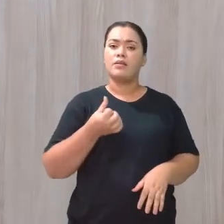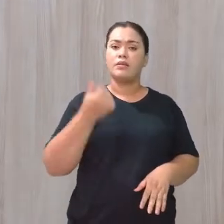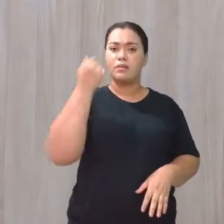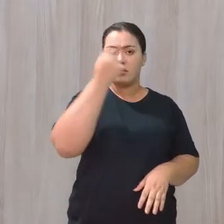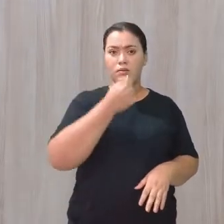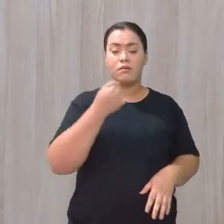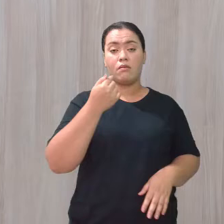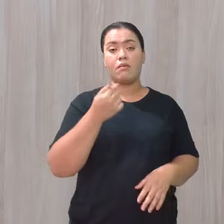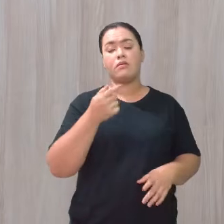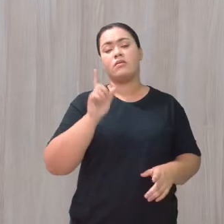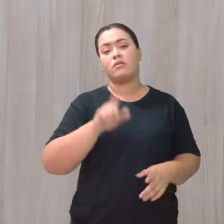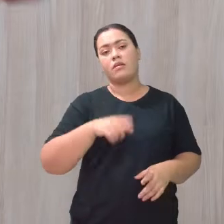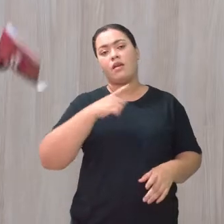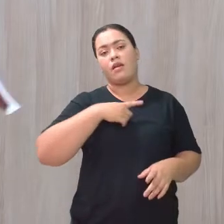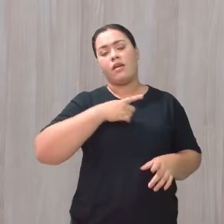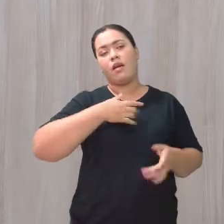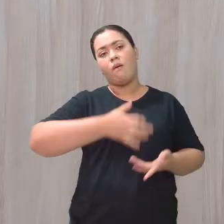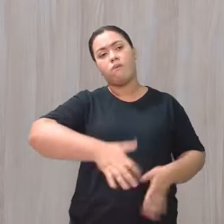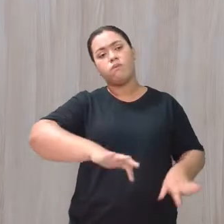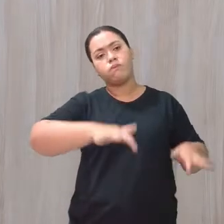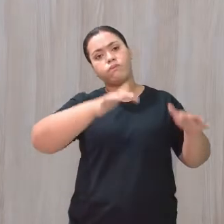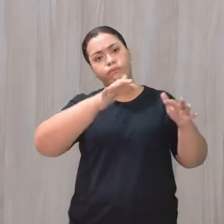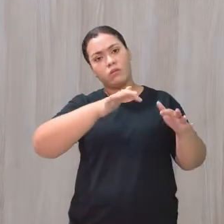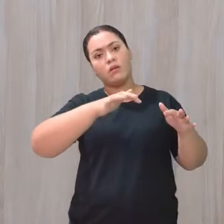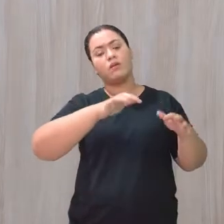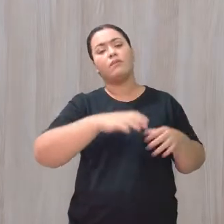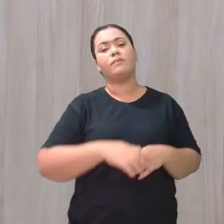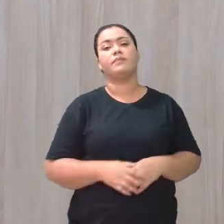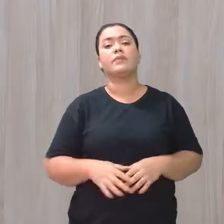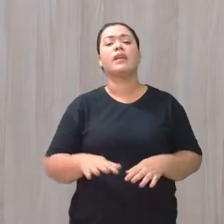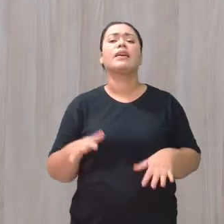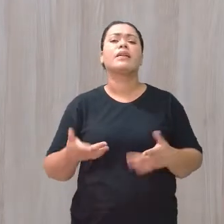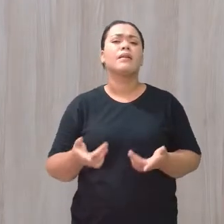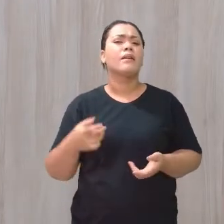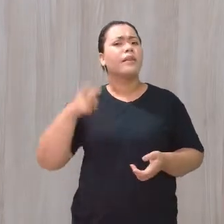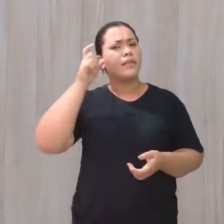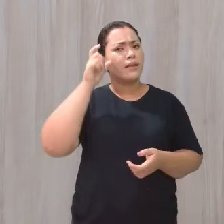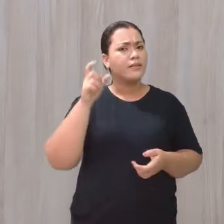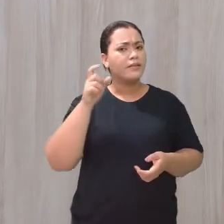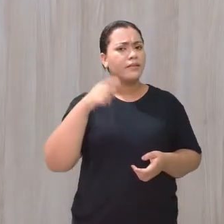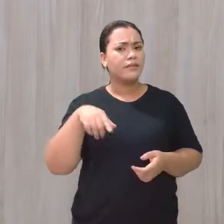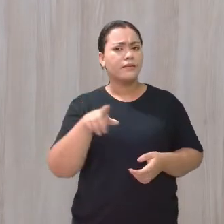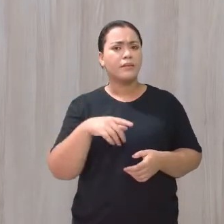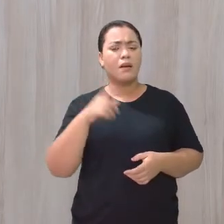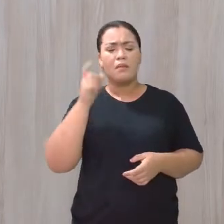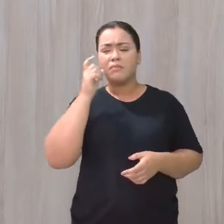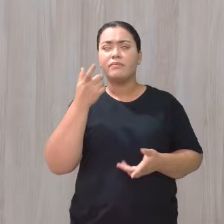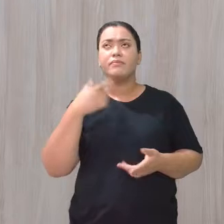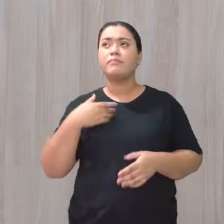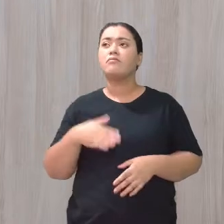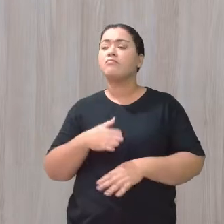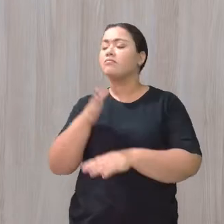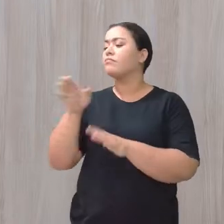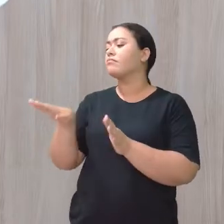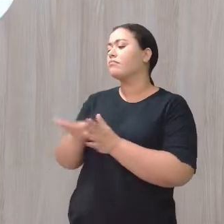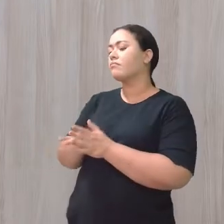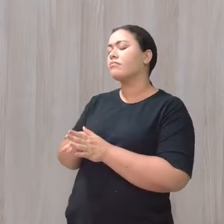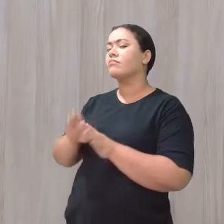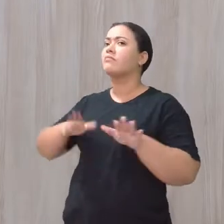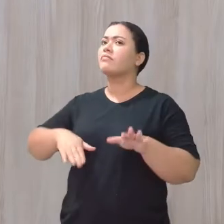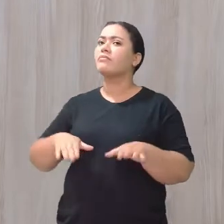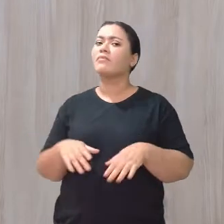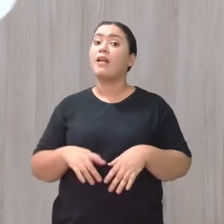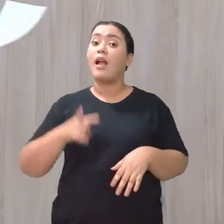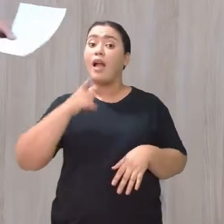de acordo com o horário de determinado local. Então, é bem interessante e às vezes a gente vai e nem observa isso. Aí, às vezes, a gente chega, não tem,